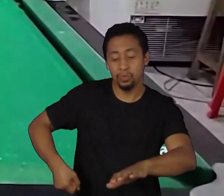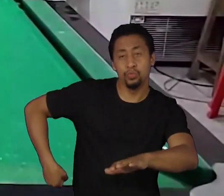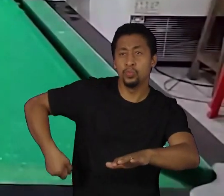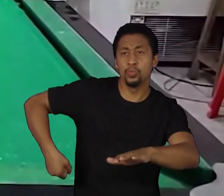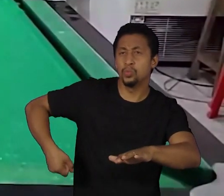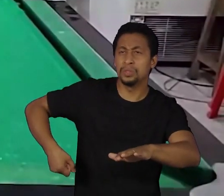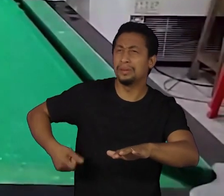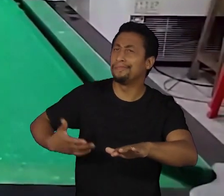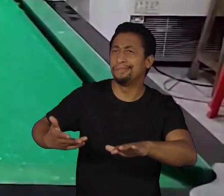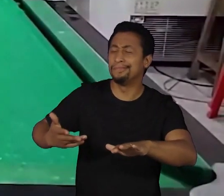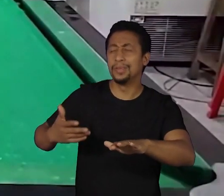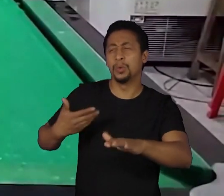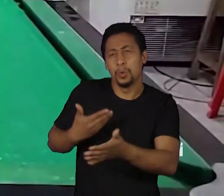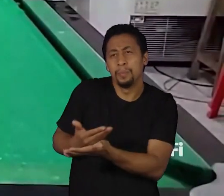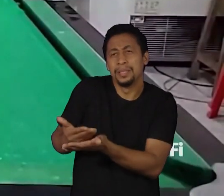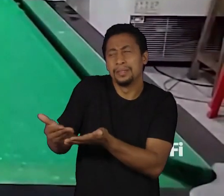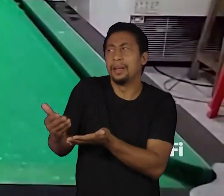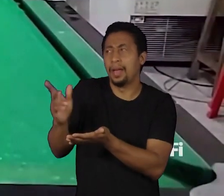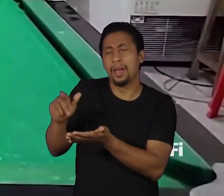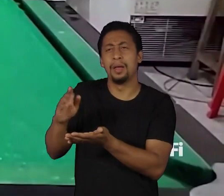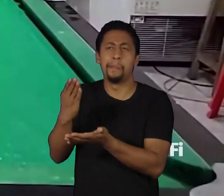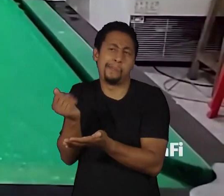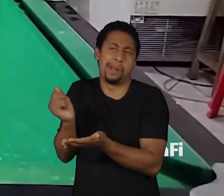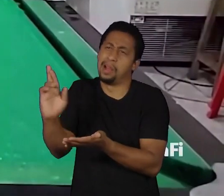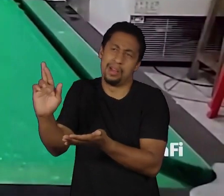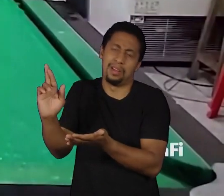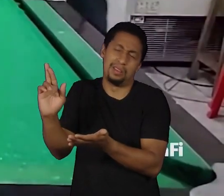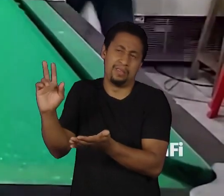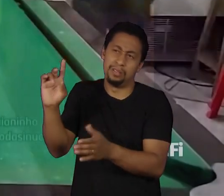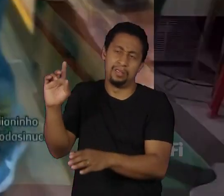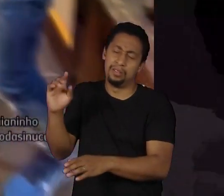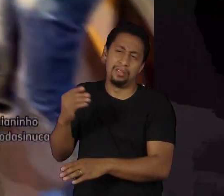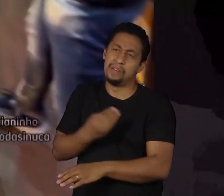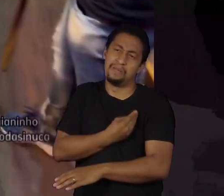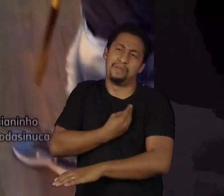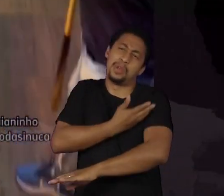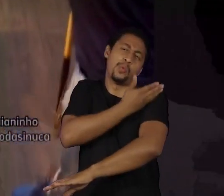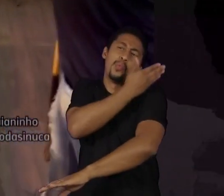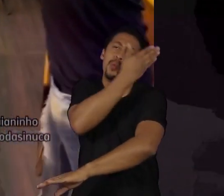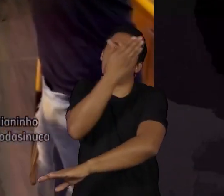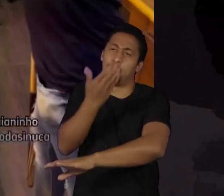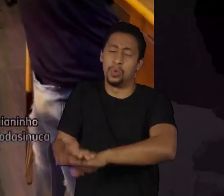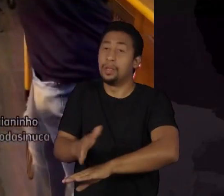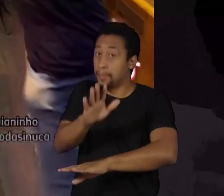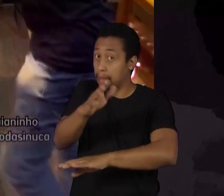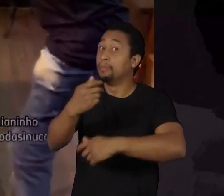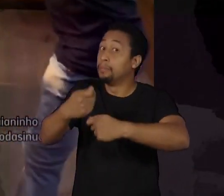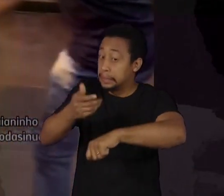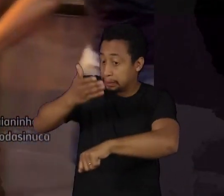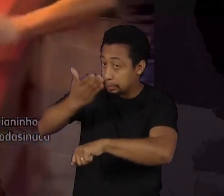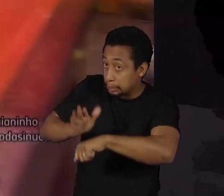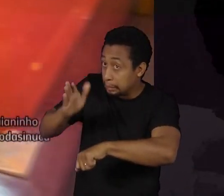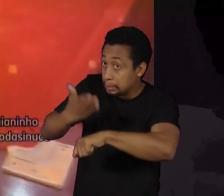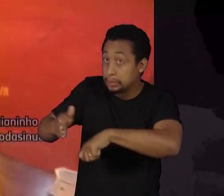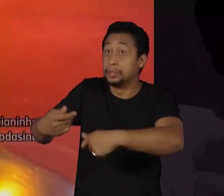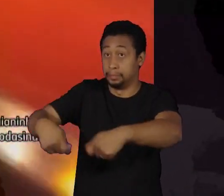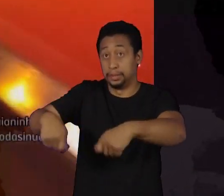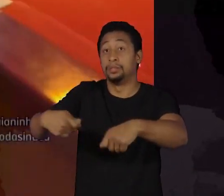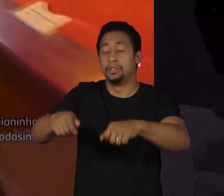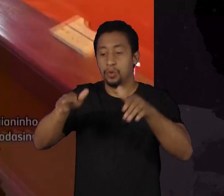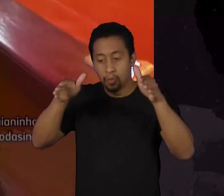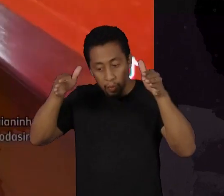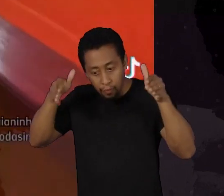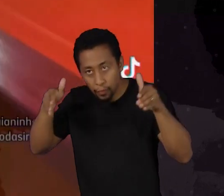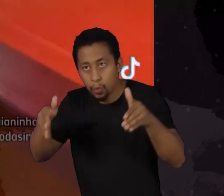sinuquinha foi... Toda a vida foi em boteco. Treinar. Tem que treinar. focar